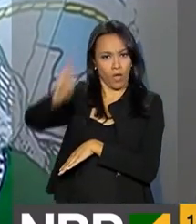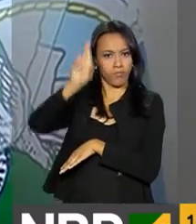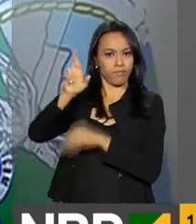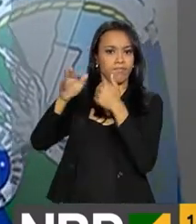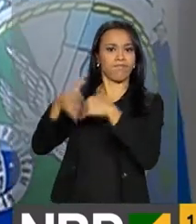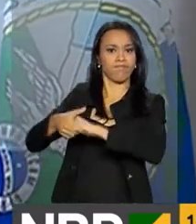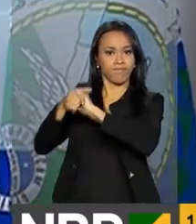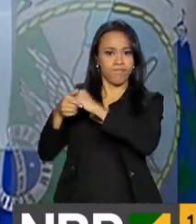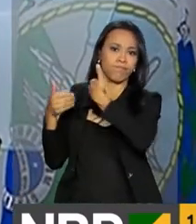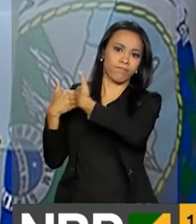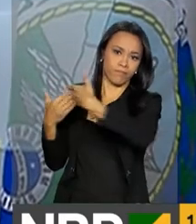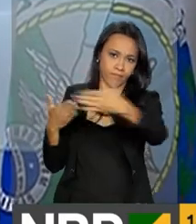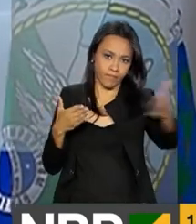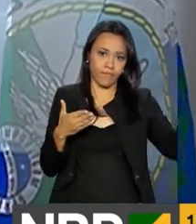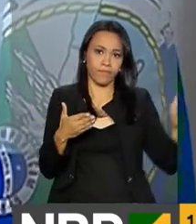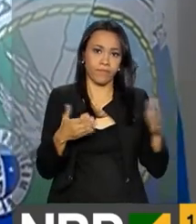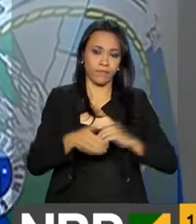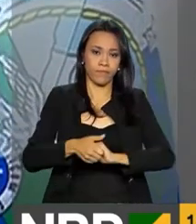Niemeyer.